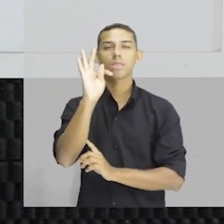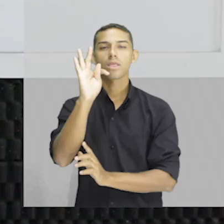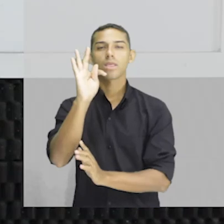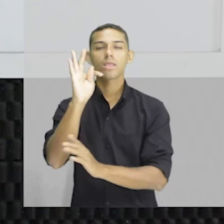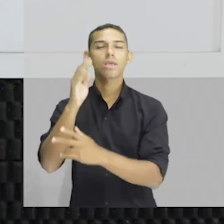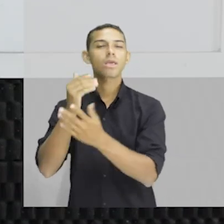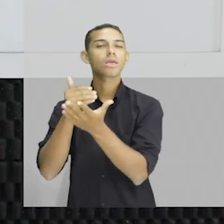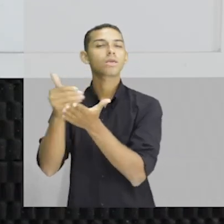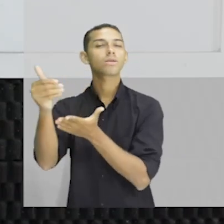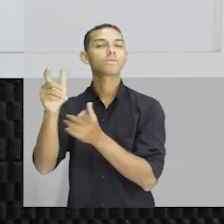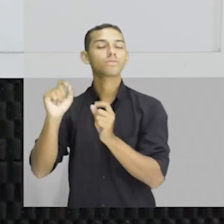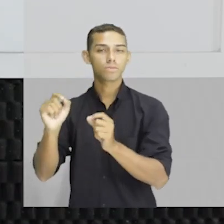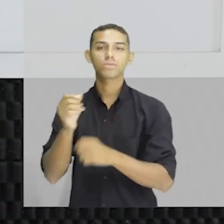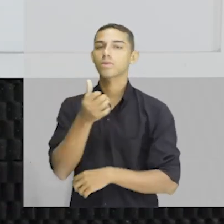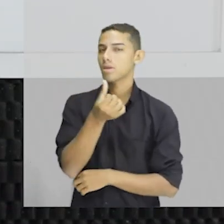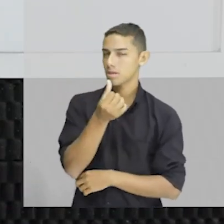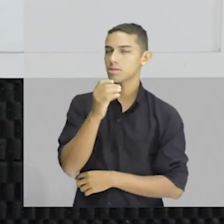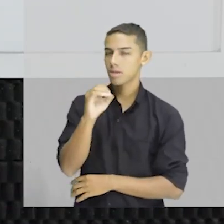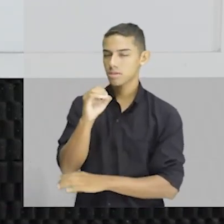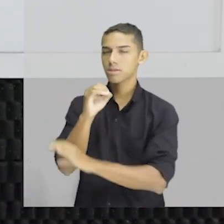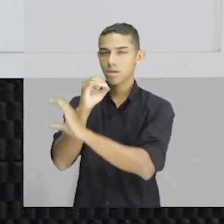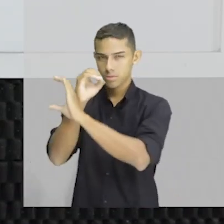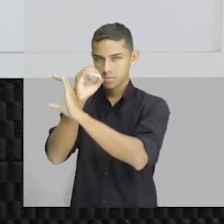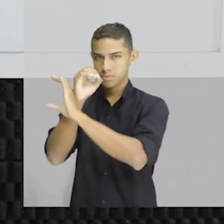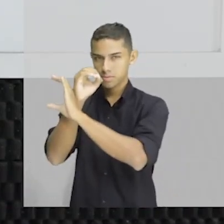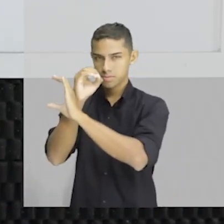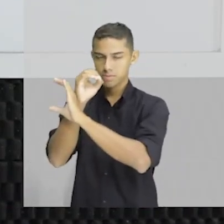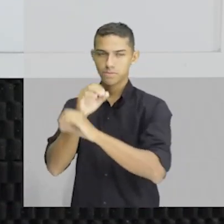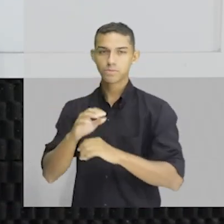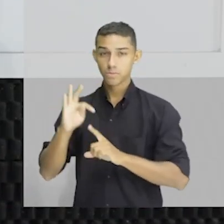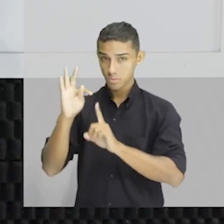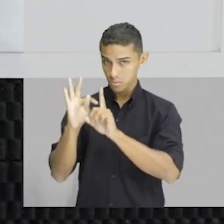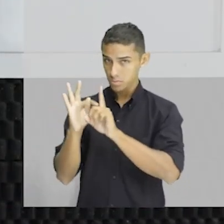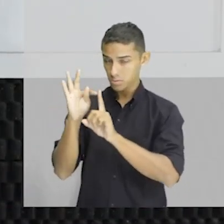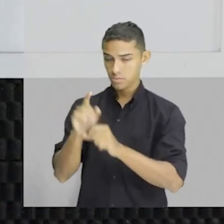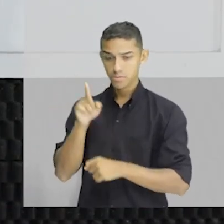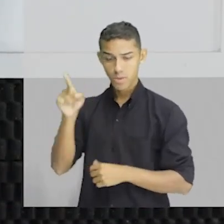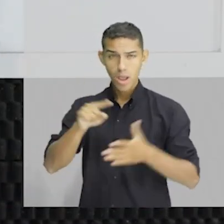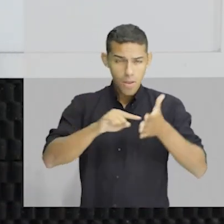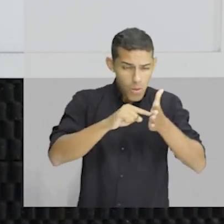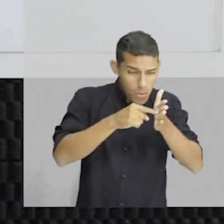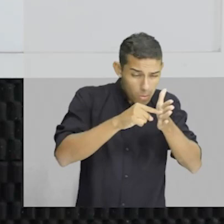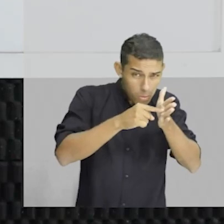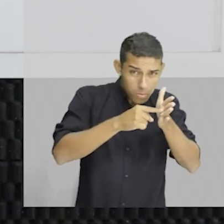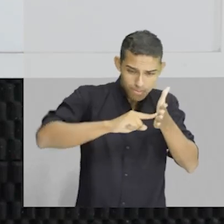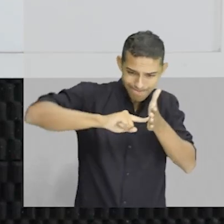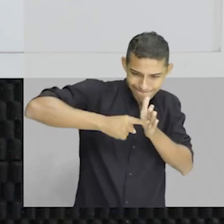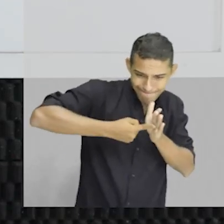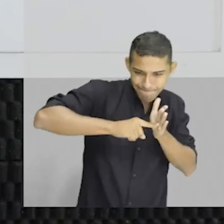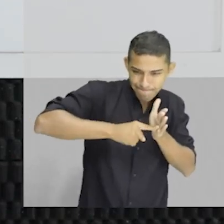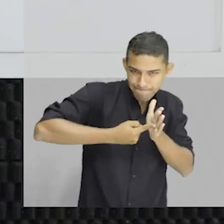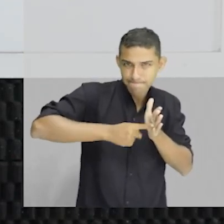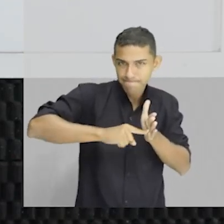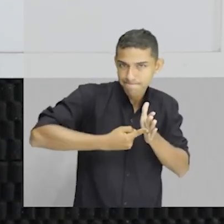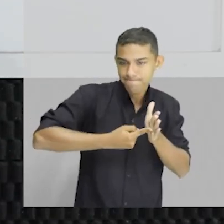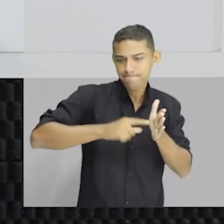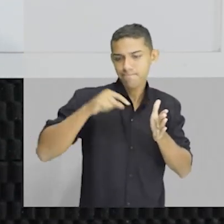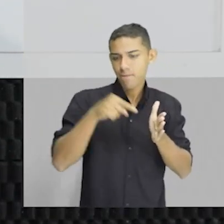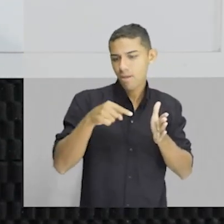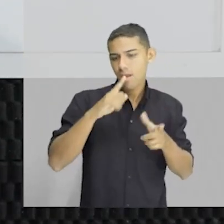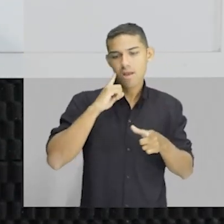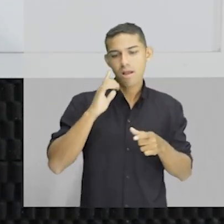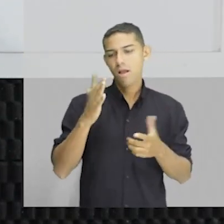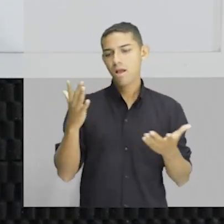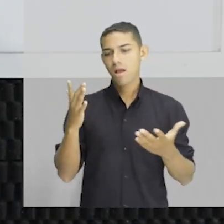com temperatura 60°c esse parafuso ele foi colocado em um recipiente com a água tá acho que 48